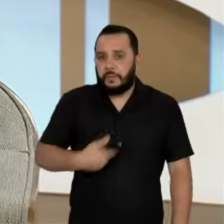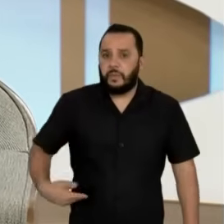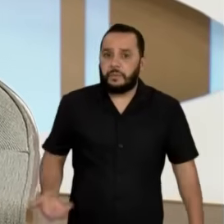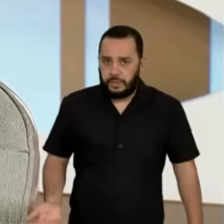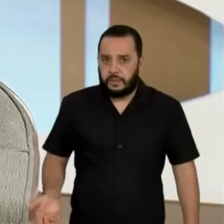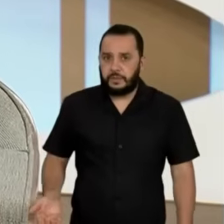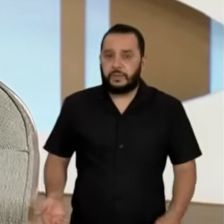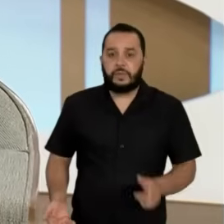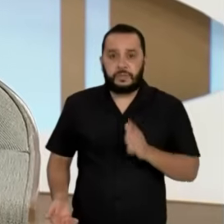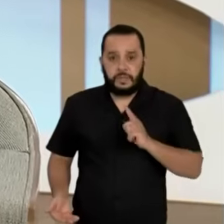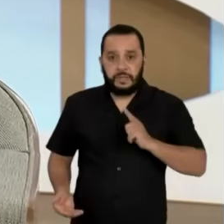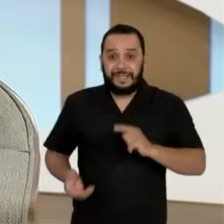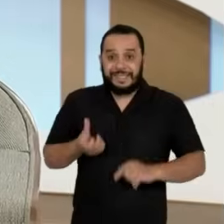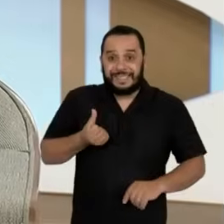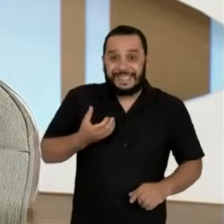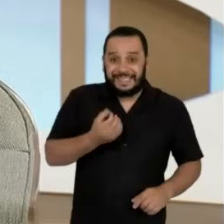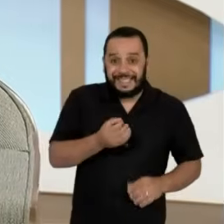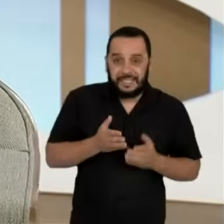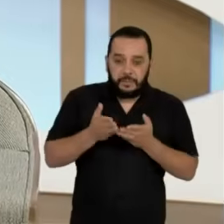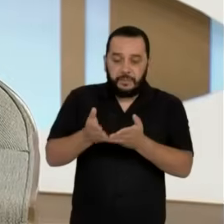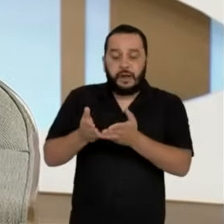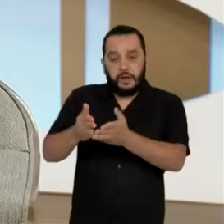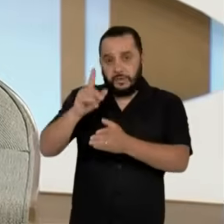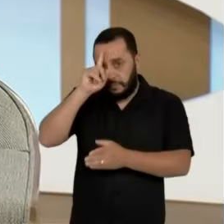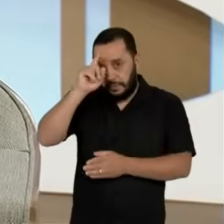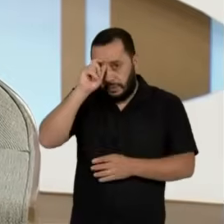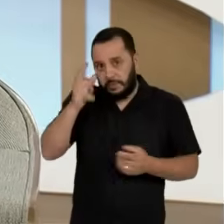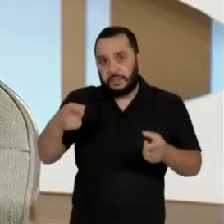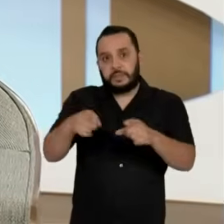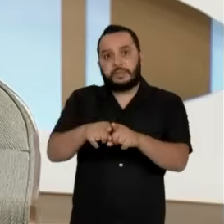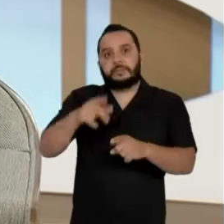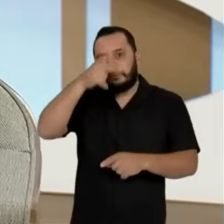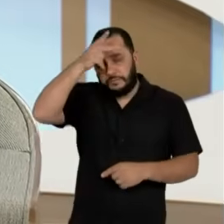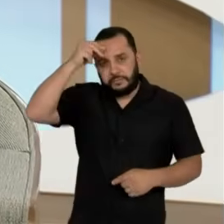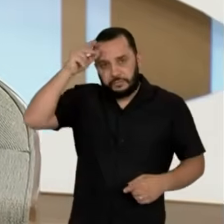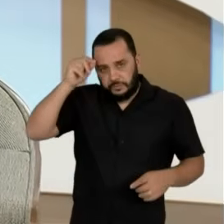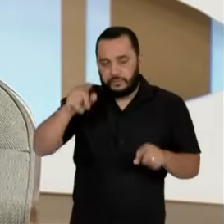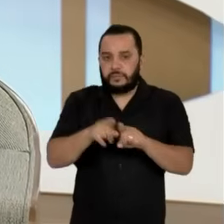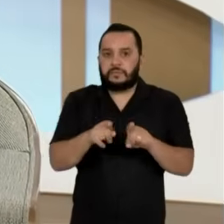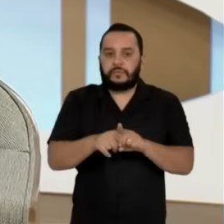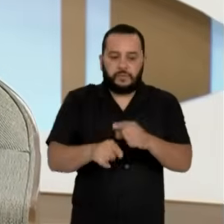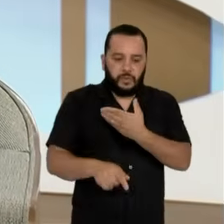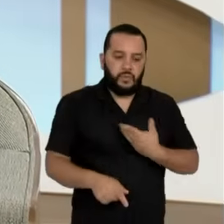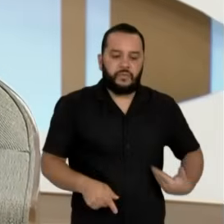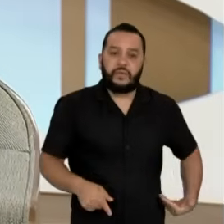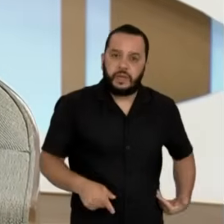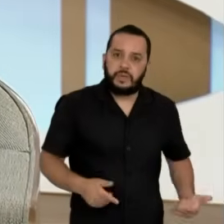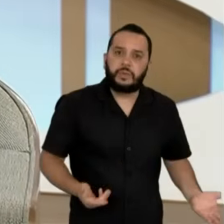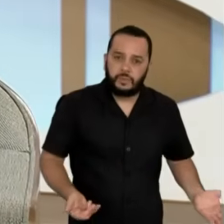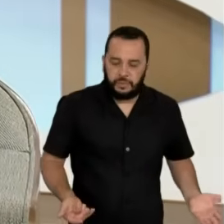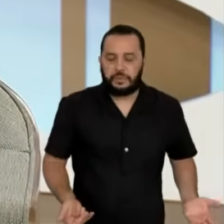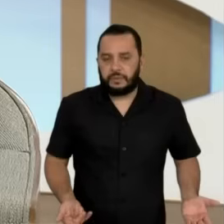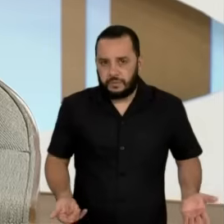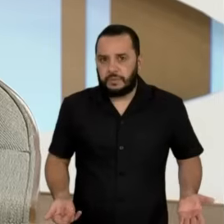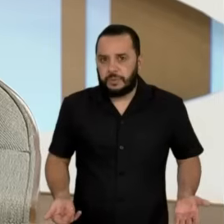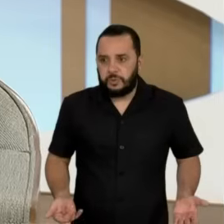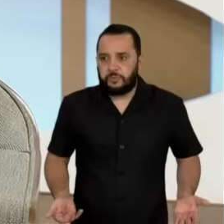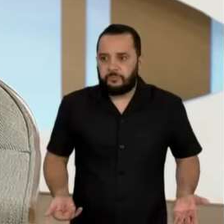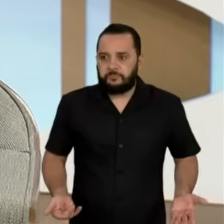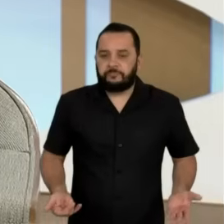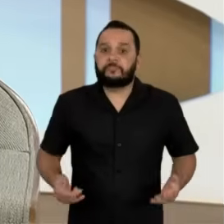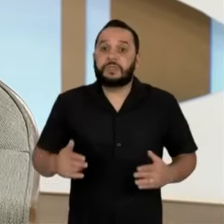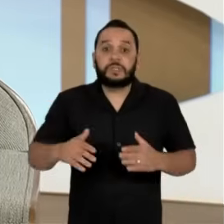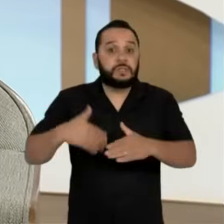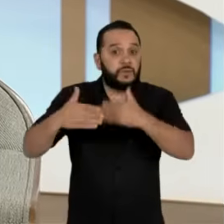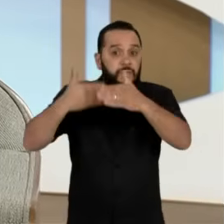dia, tem mais de 60 barcos hospitais, isso é com a prefeitura, é com o poder público, então a gente trabalha junto com o poder público, né? No sentido de desenvolver